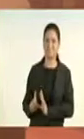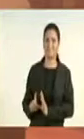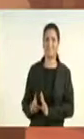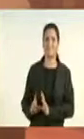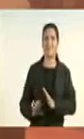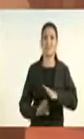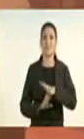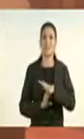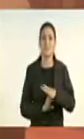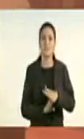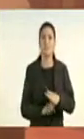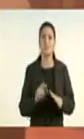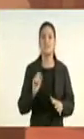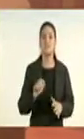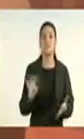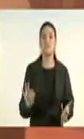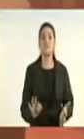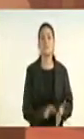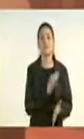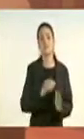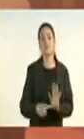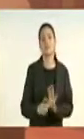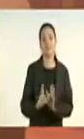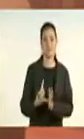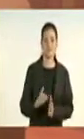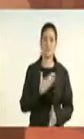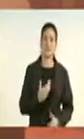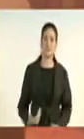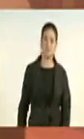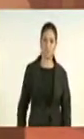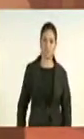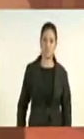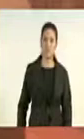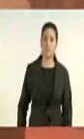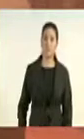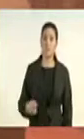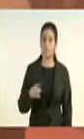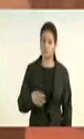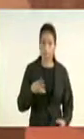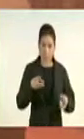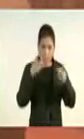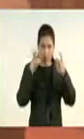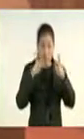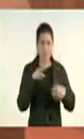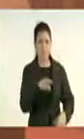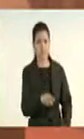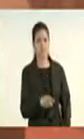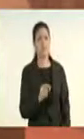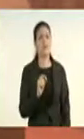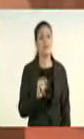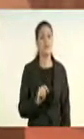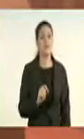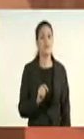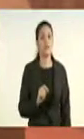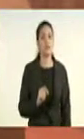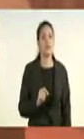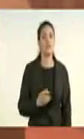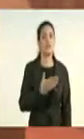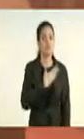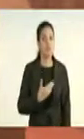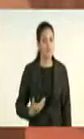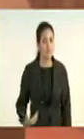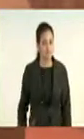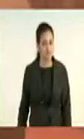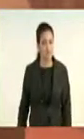foram contratadas na gestão anterior. E aí perceba, deputado Rogério Cafeteira, a intenção que o governo tem